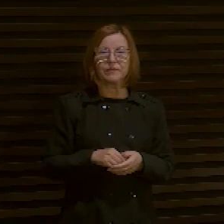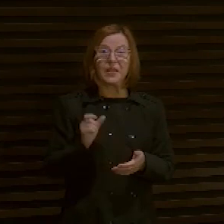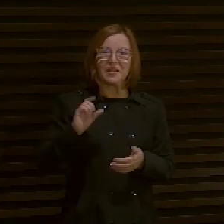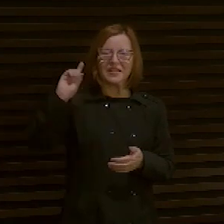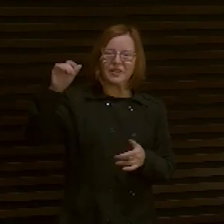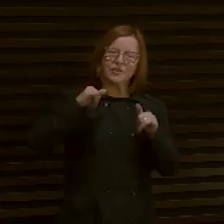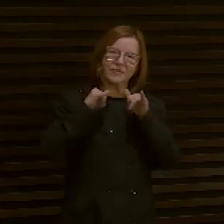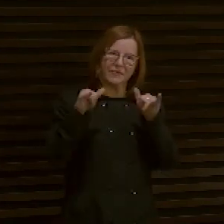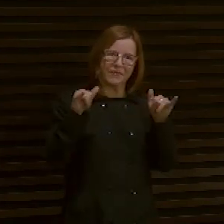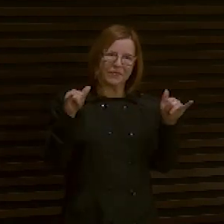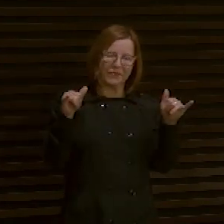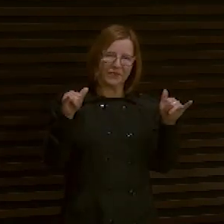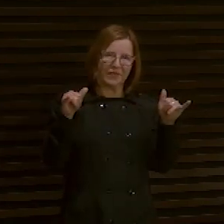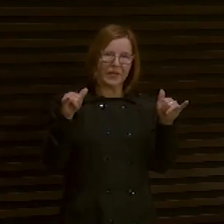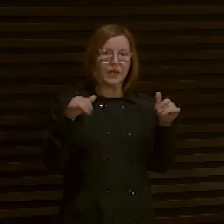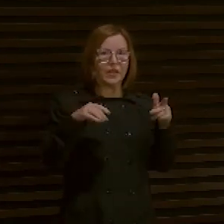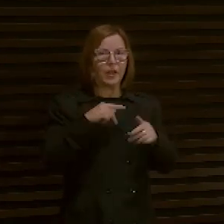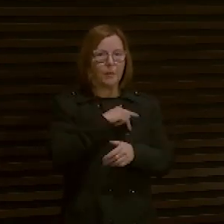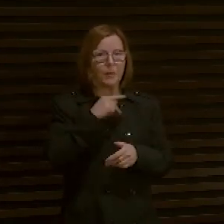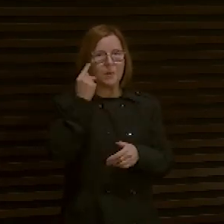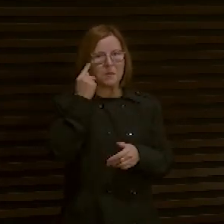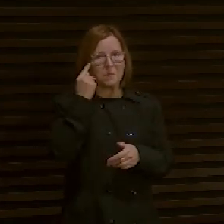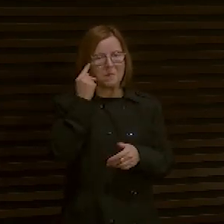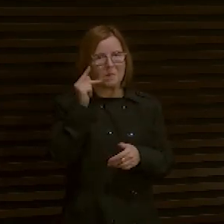de Deus diz, o apóstolo Paulo aos Romanos,